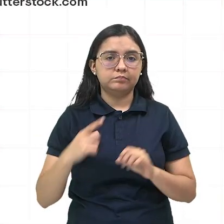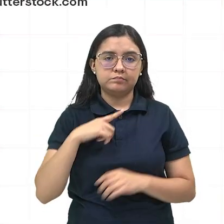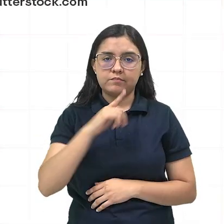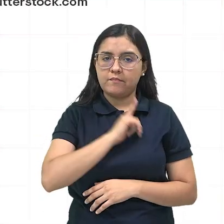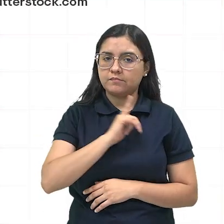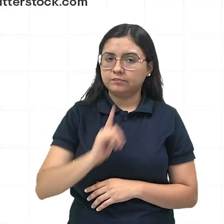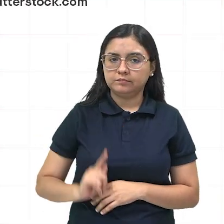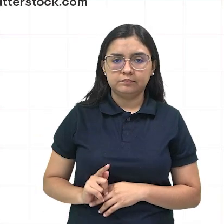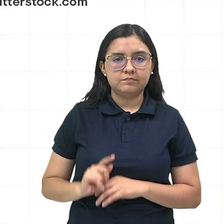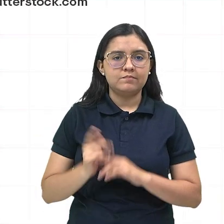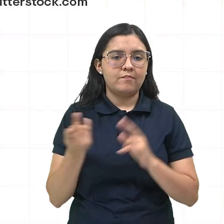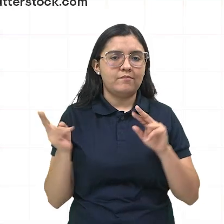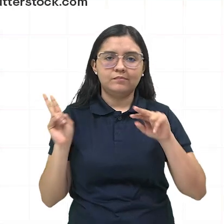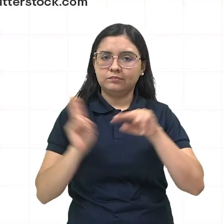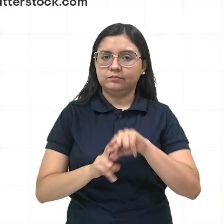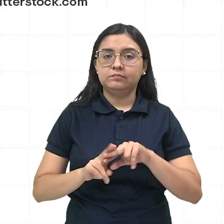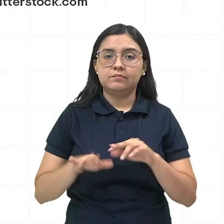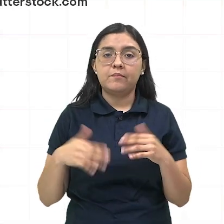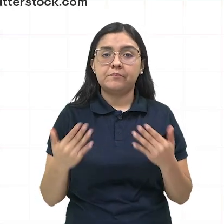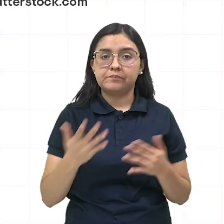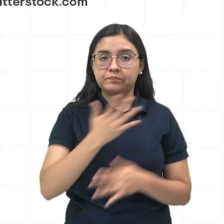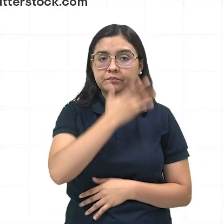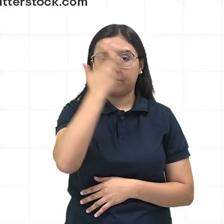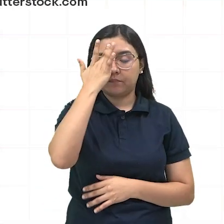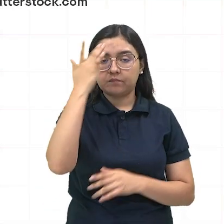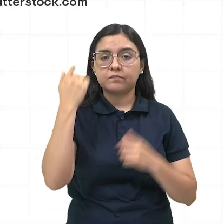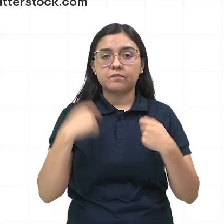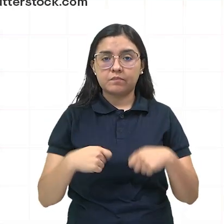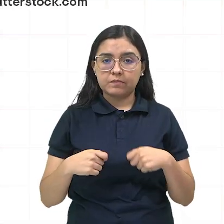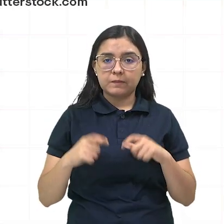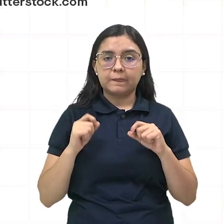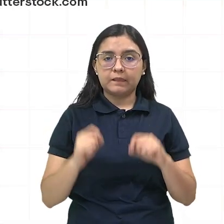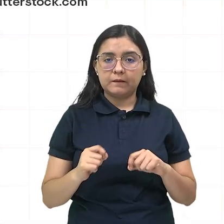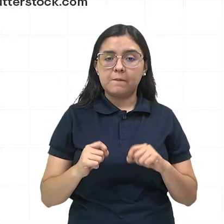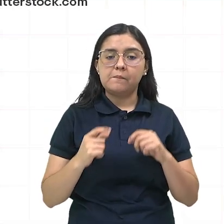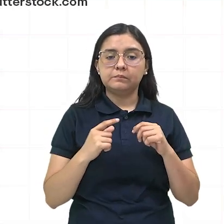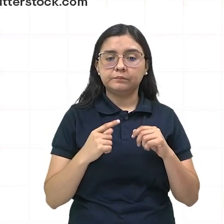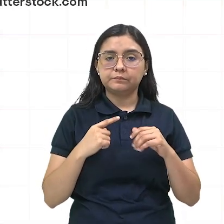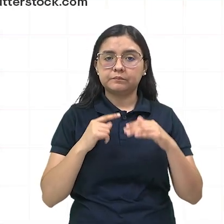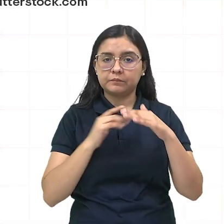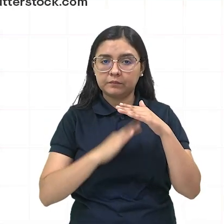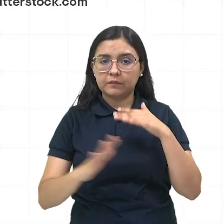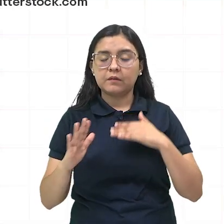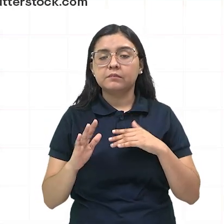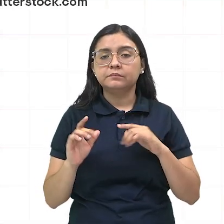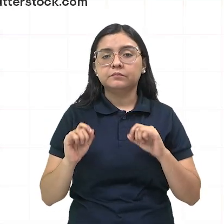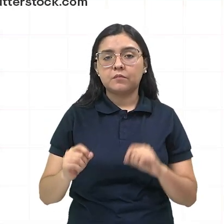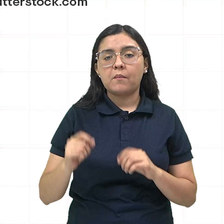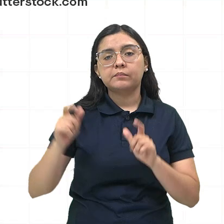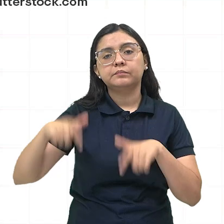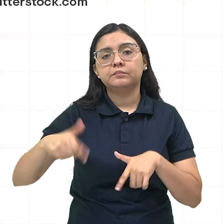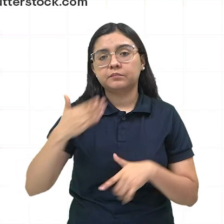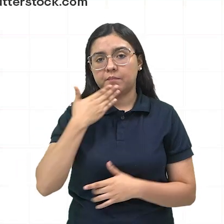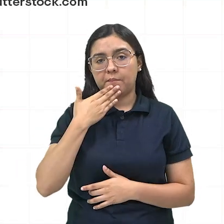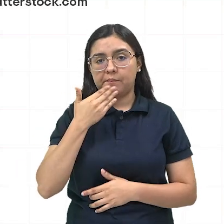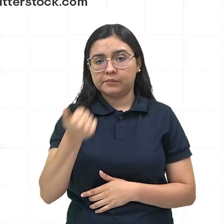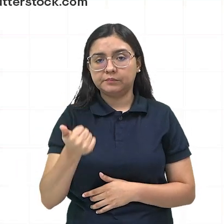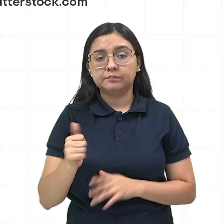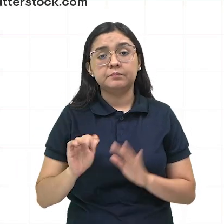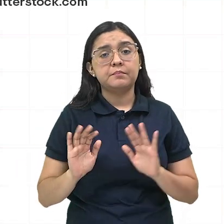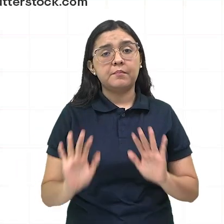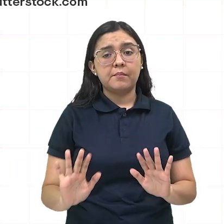Então, tem essa questão também. As pessoas precisam sair do lugar onde elas estão e ir para um lugar melhor. Só